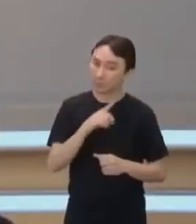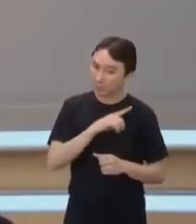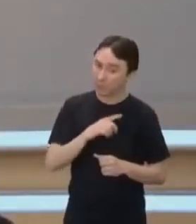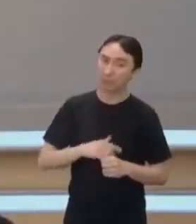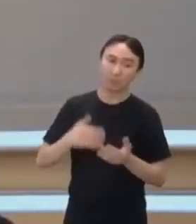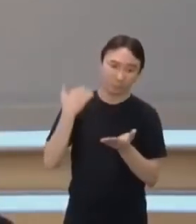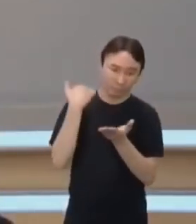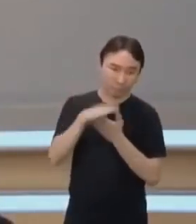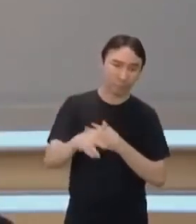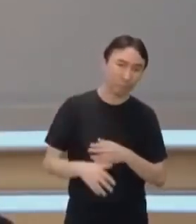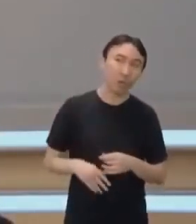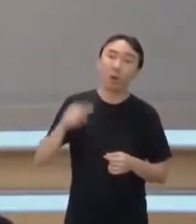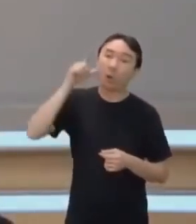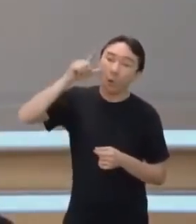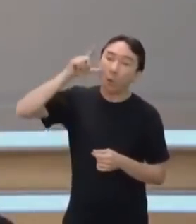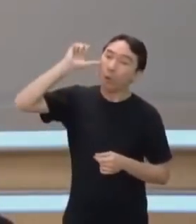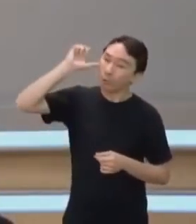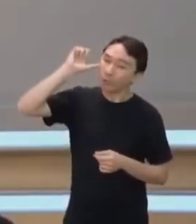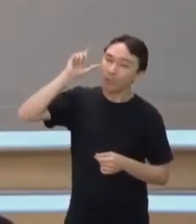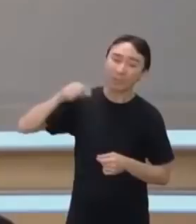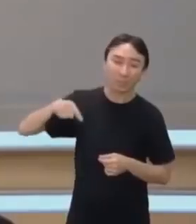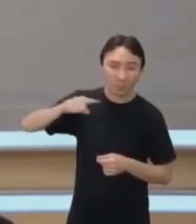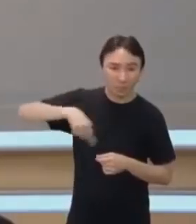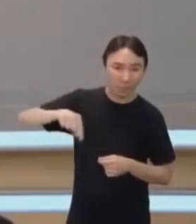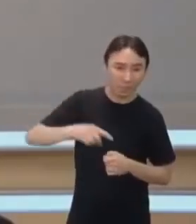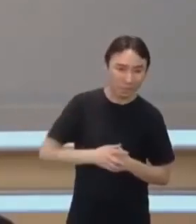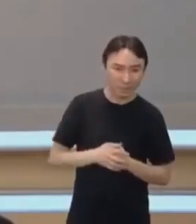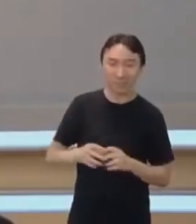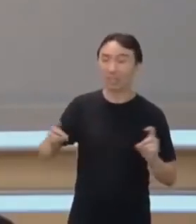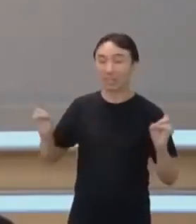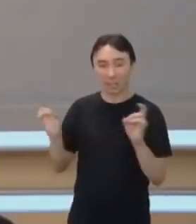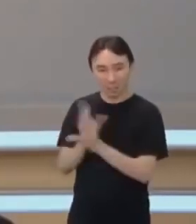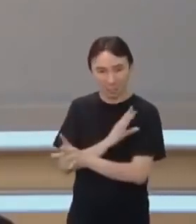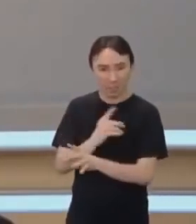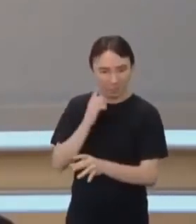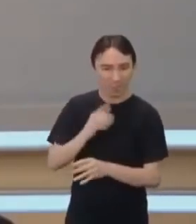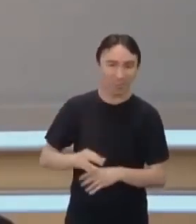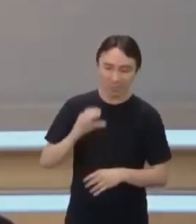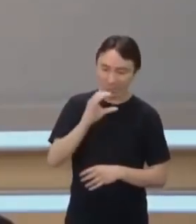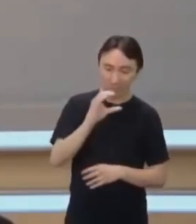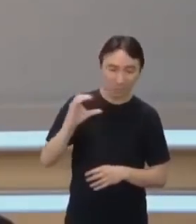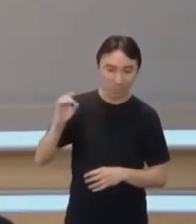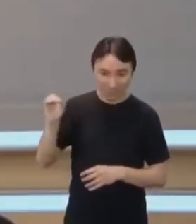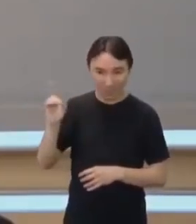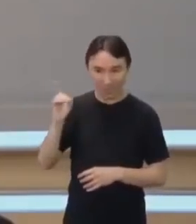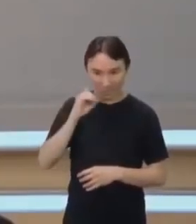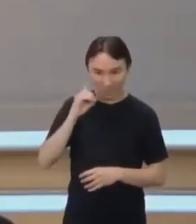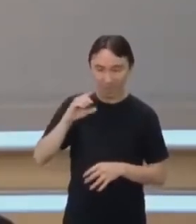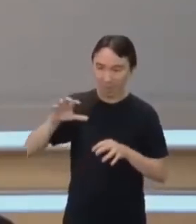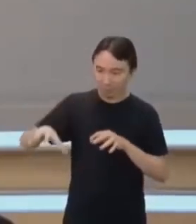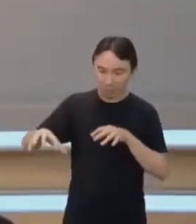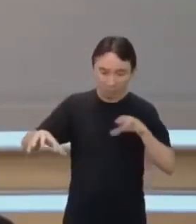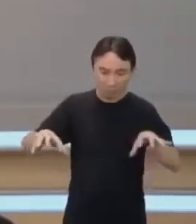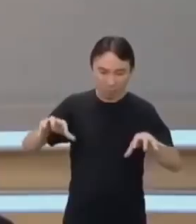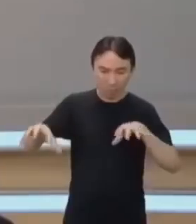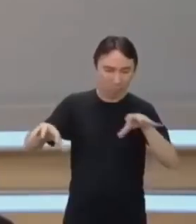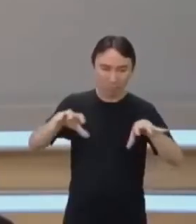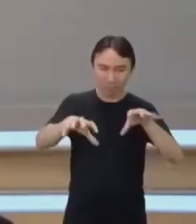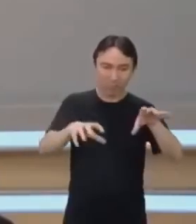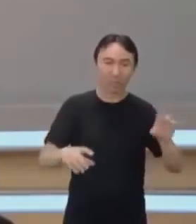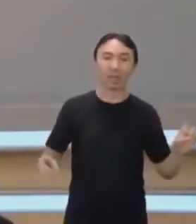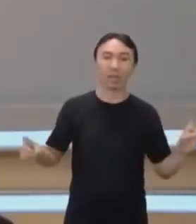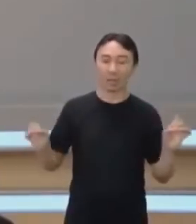agora, né, ontem mais especificamente, a indicação dos coordenadores de polo, tá? E essa foi uma etapa muito importante